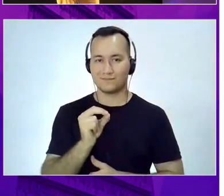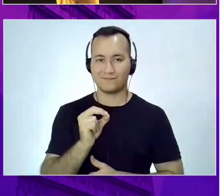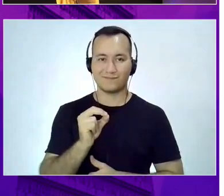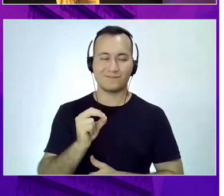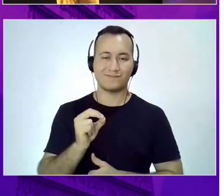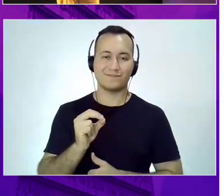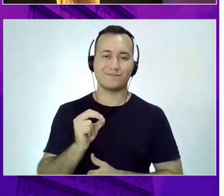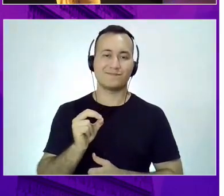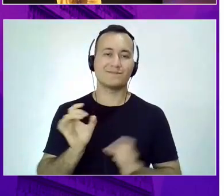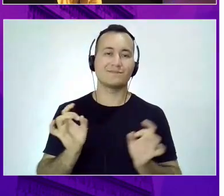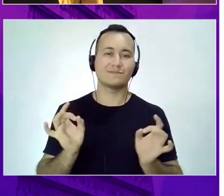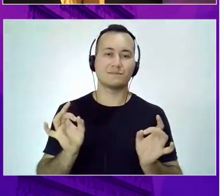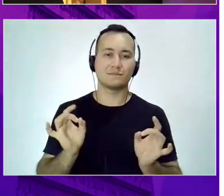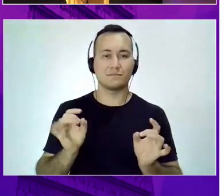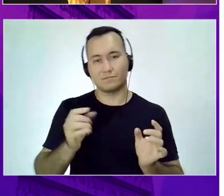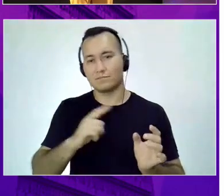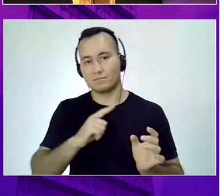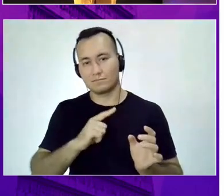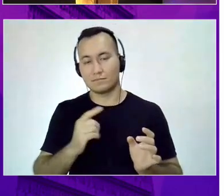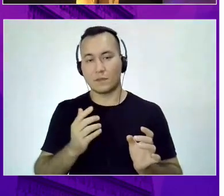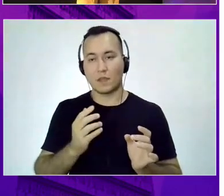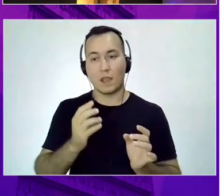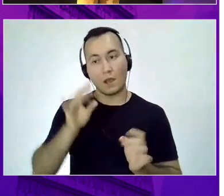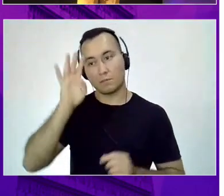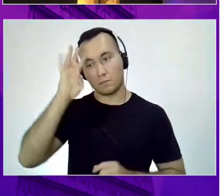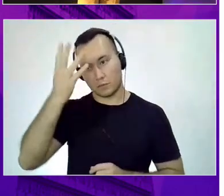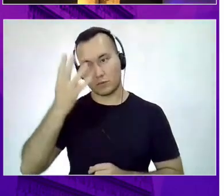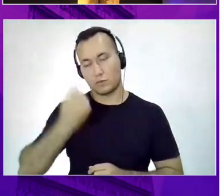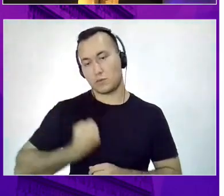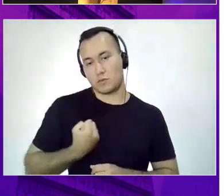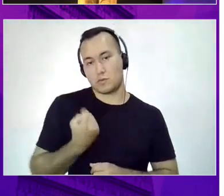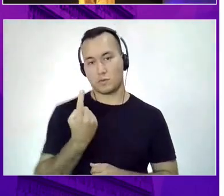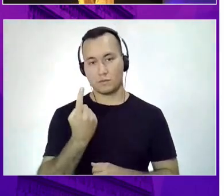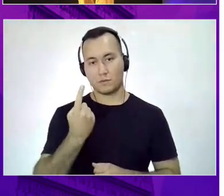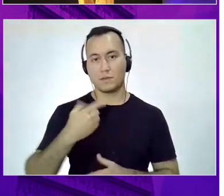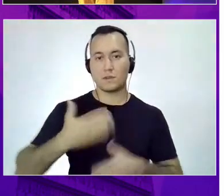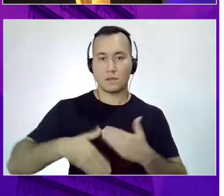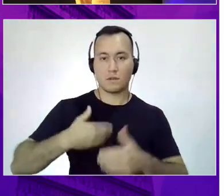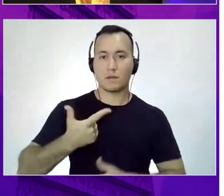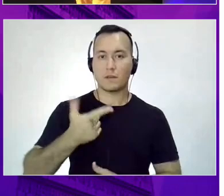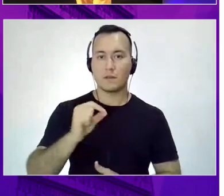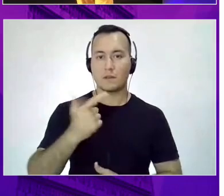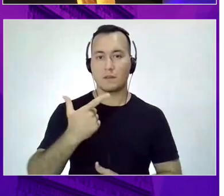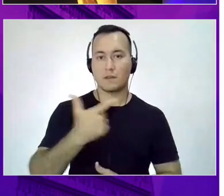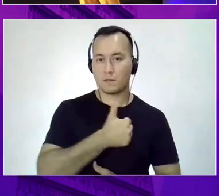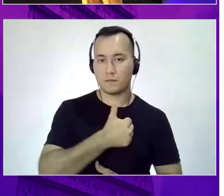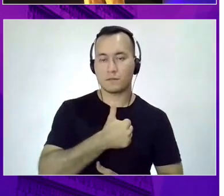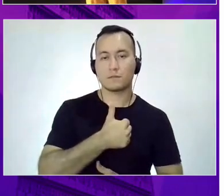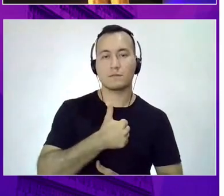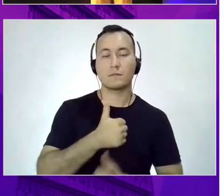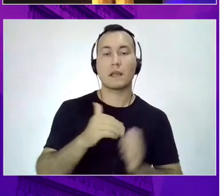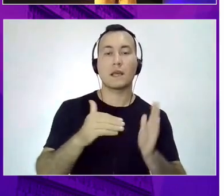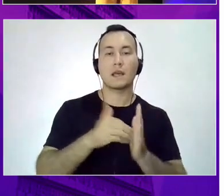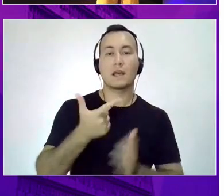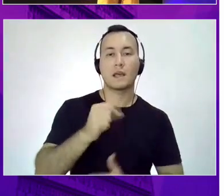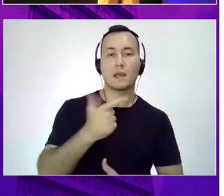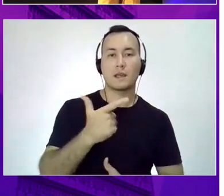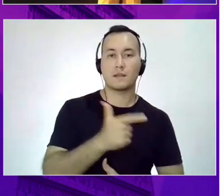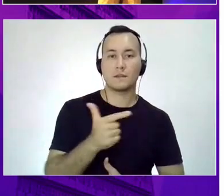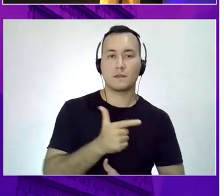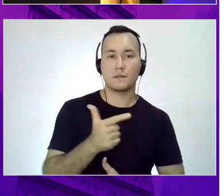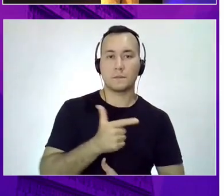ao longo de 2021, 2022, foi feita várias melhorias e tivemos várias lições aprendidas com ela. E agora,